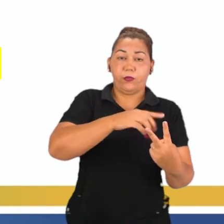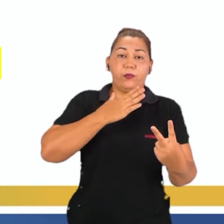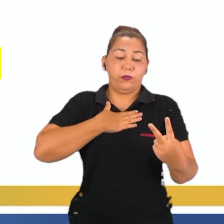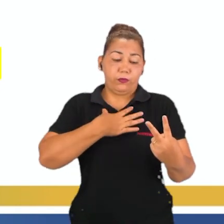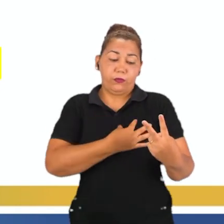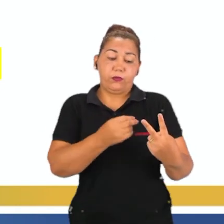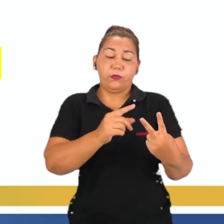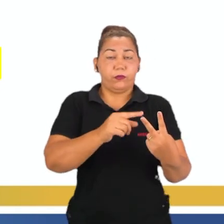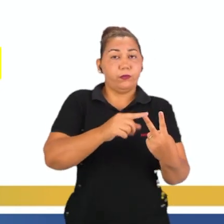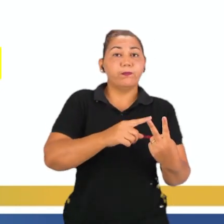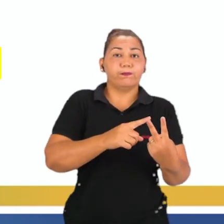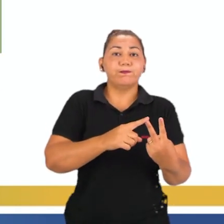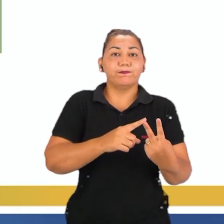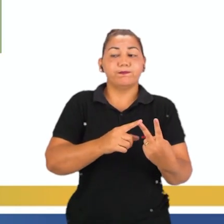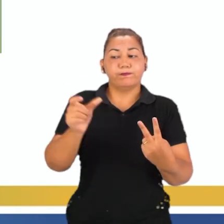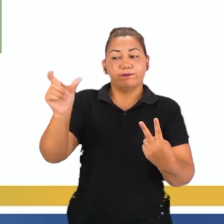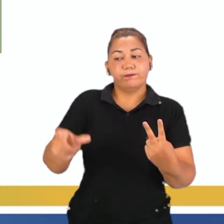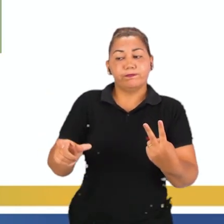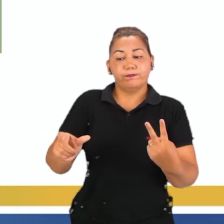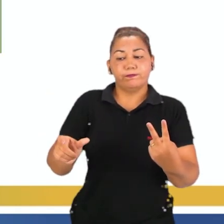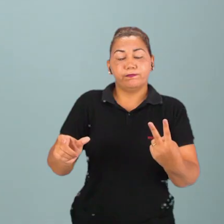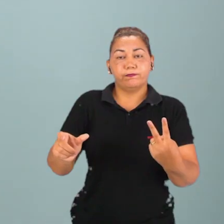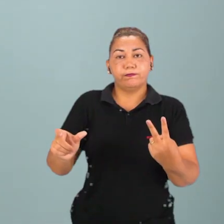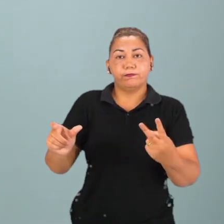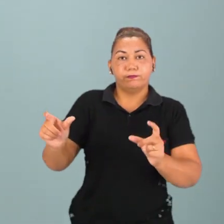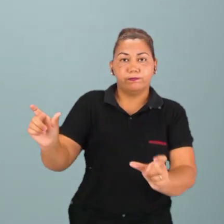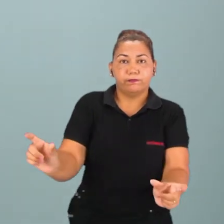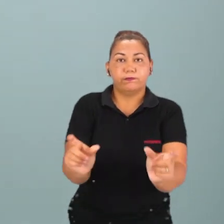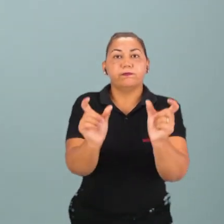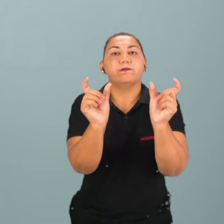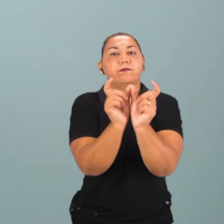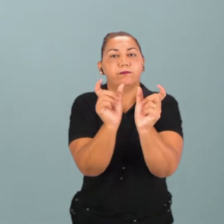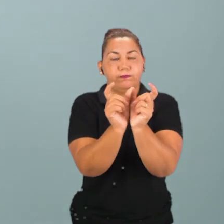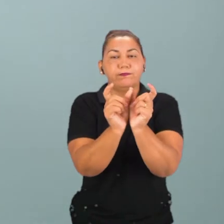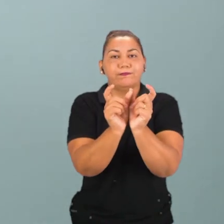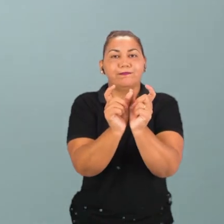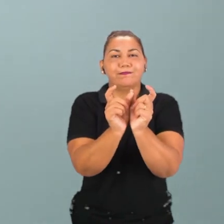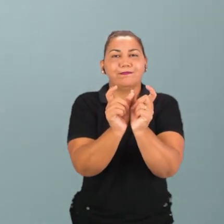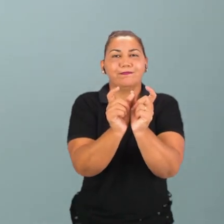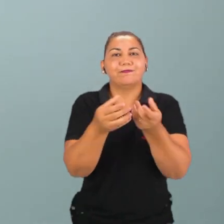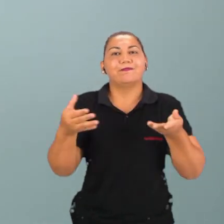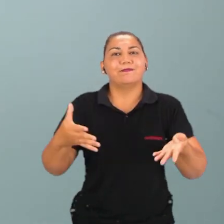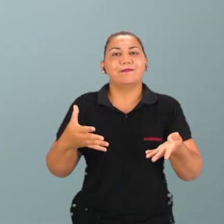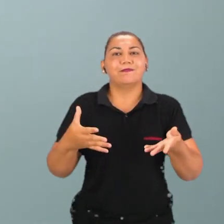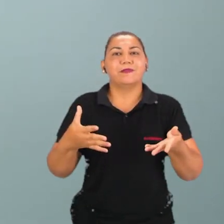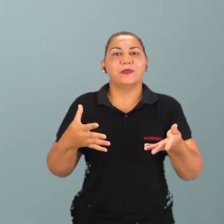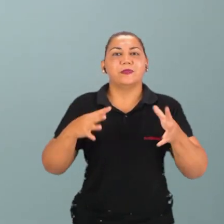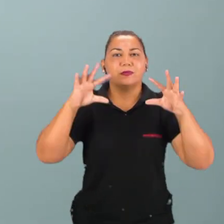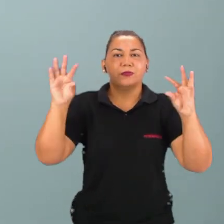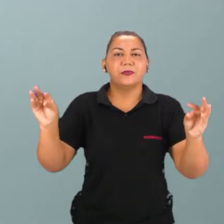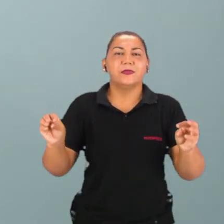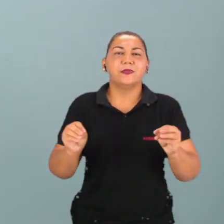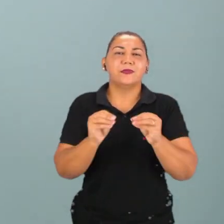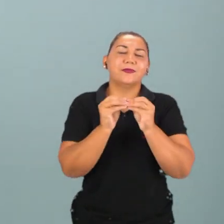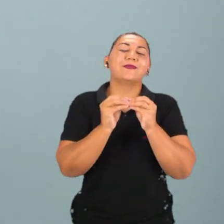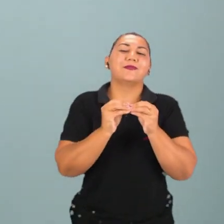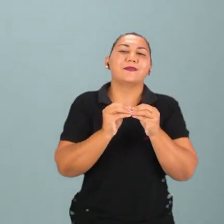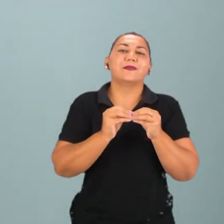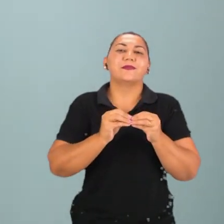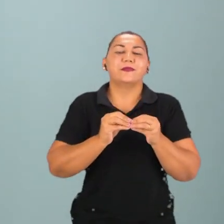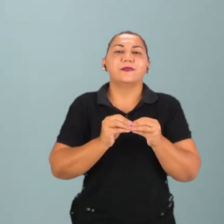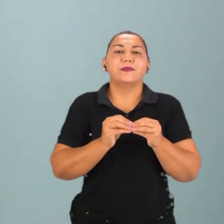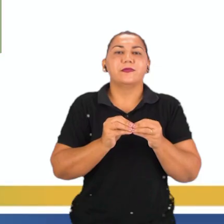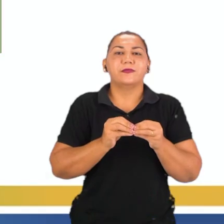sujeito composto. Agora, vamos resumir aquilo que nós aprendemos nesta aula. Observe mais